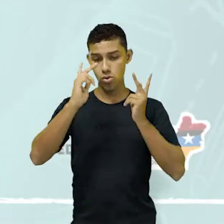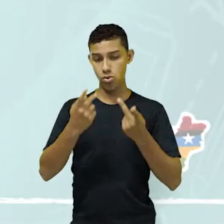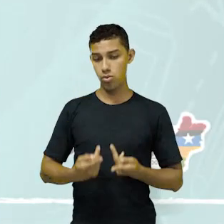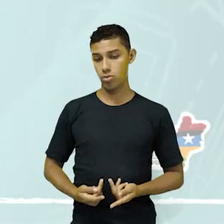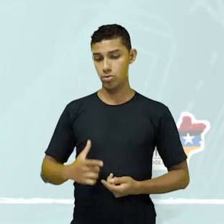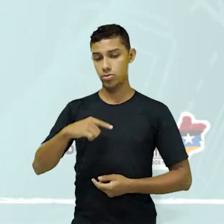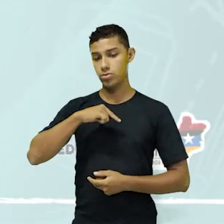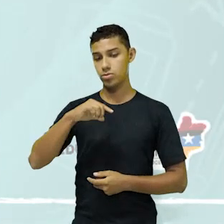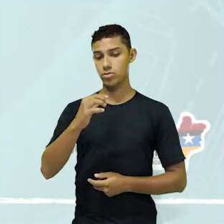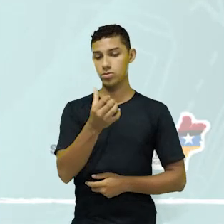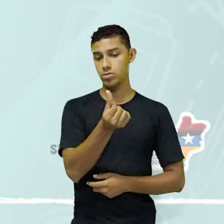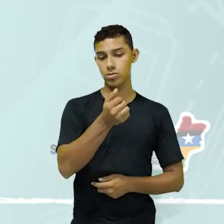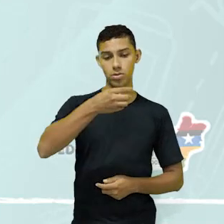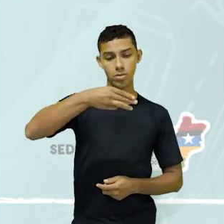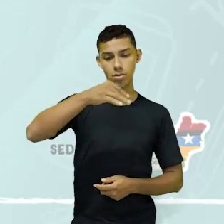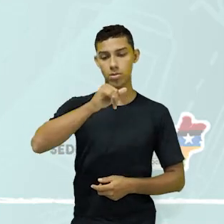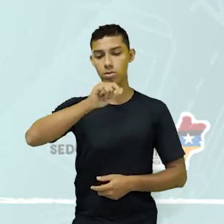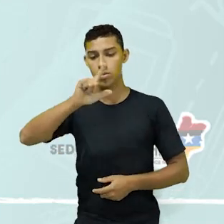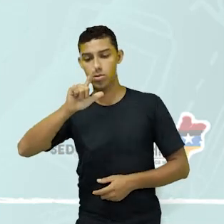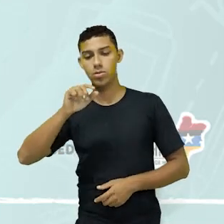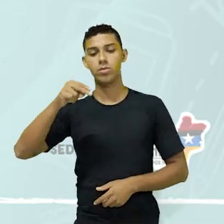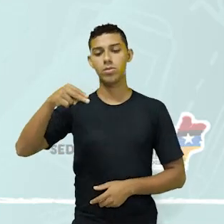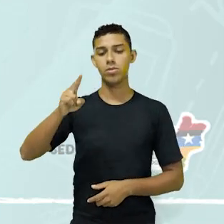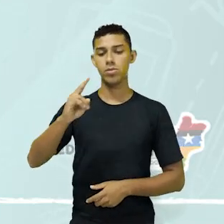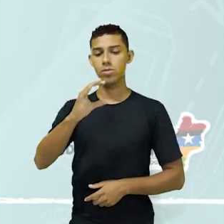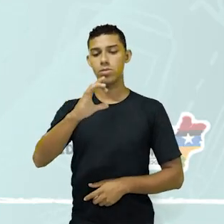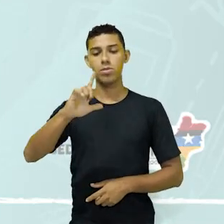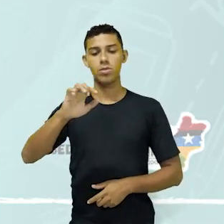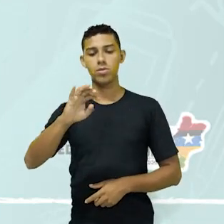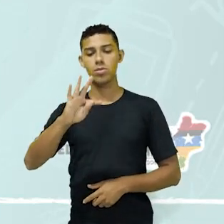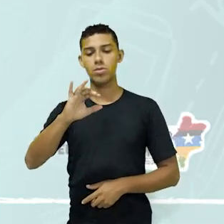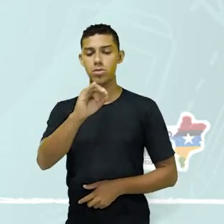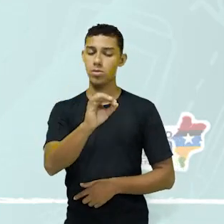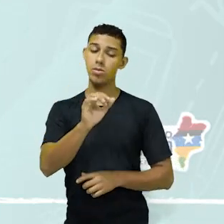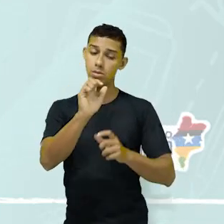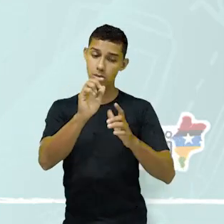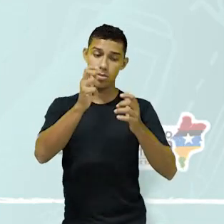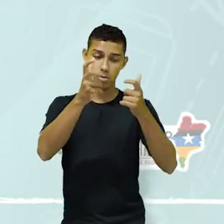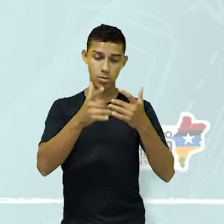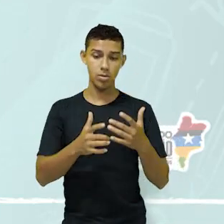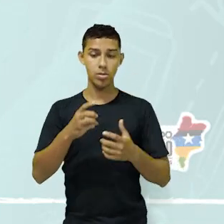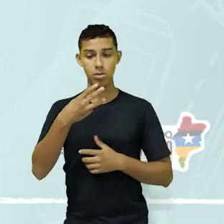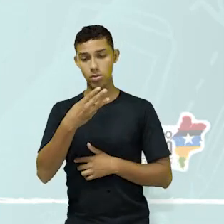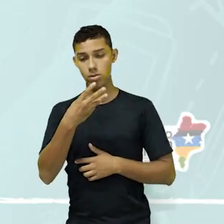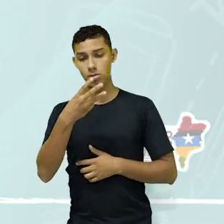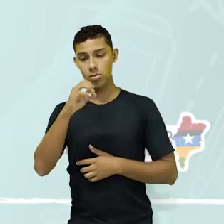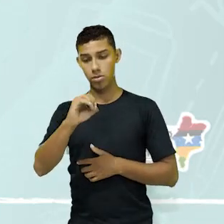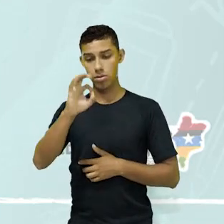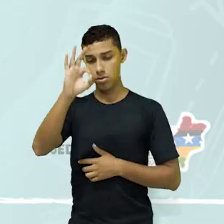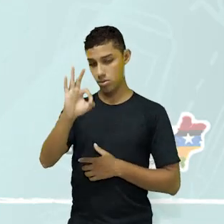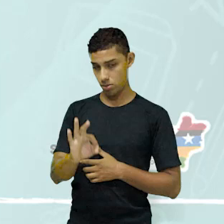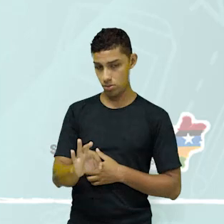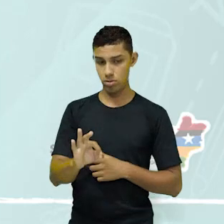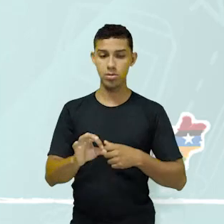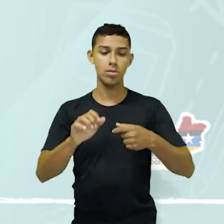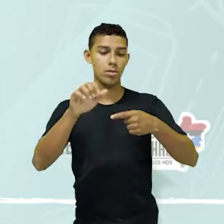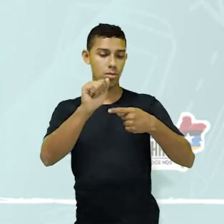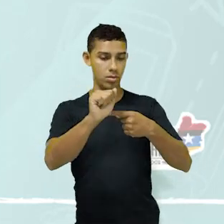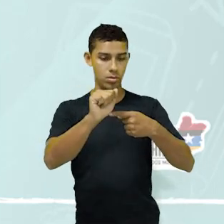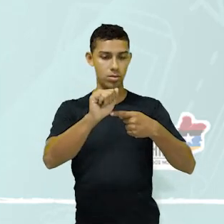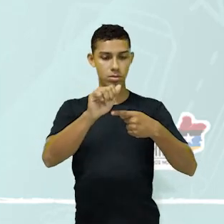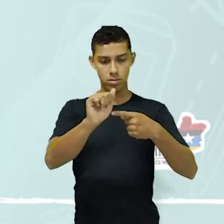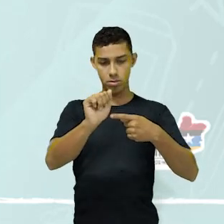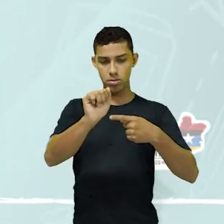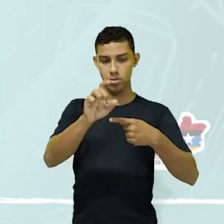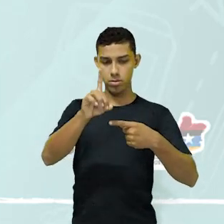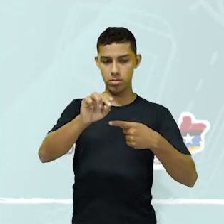de 6.000 nucleotídeos, sendo 30% de adenina. Assinale a alternativa que